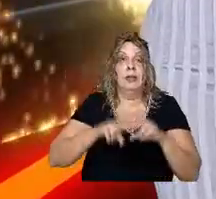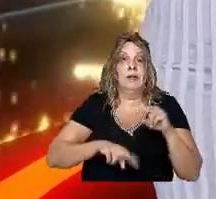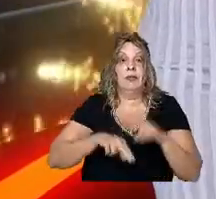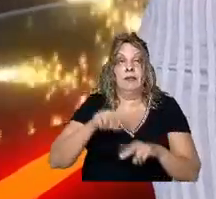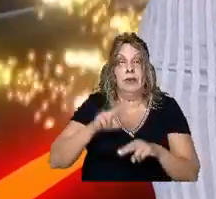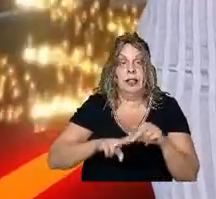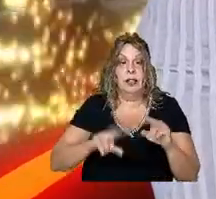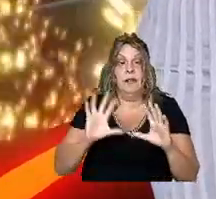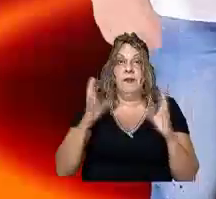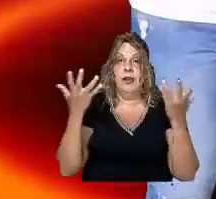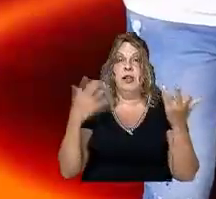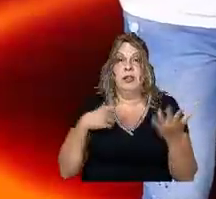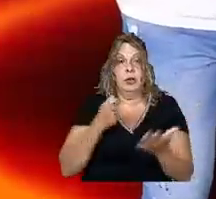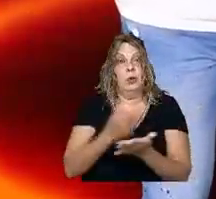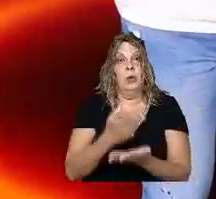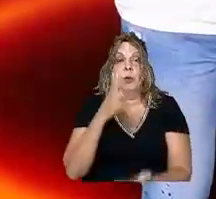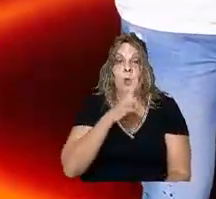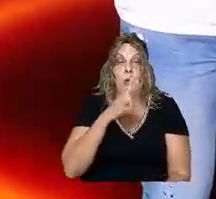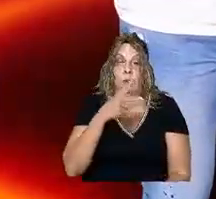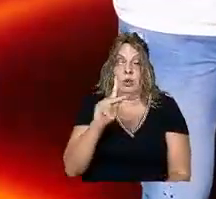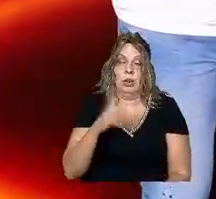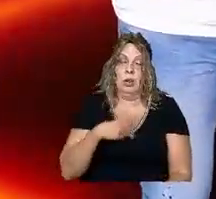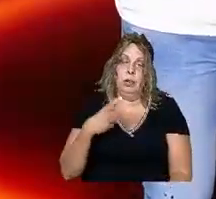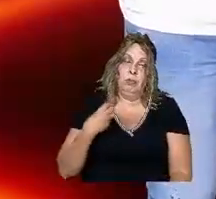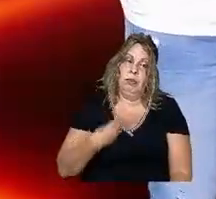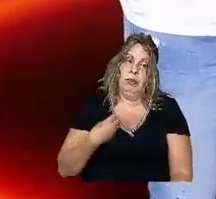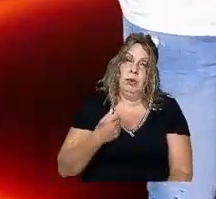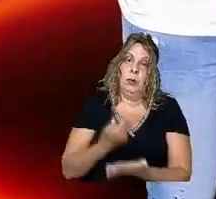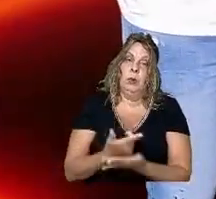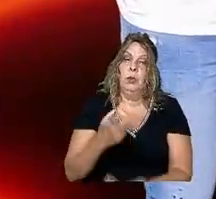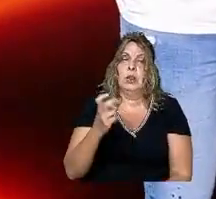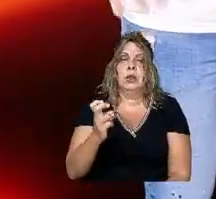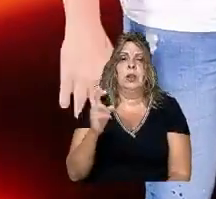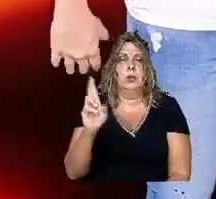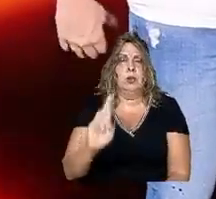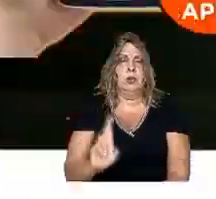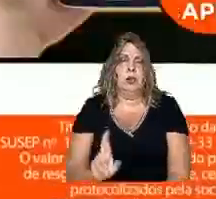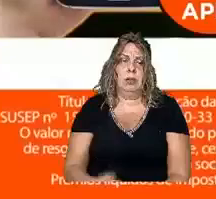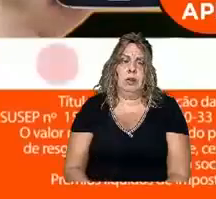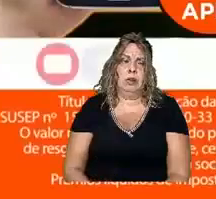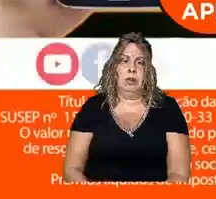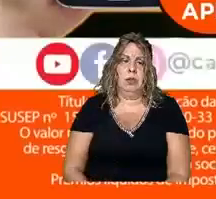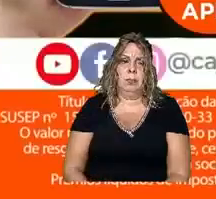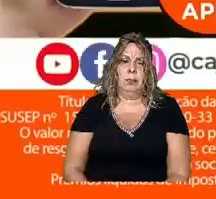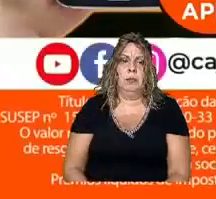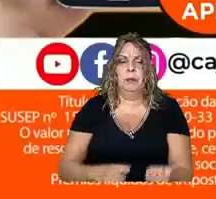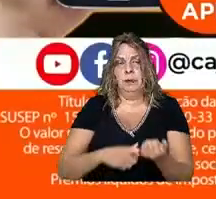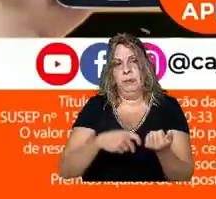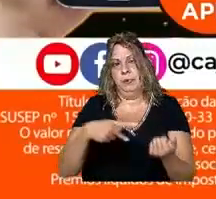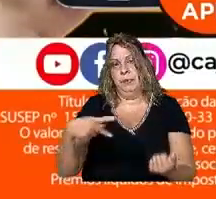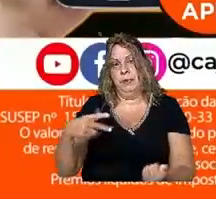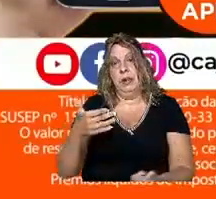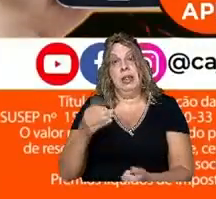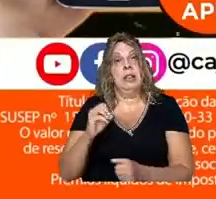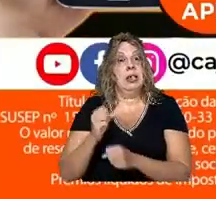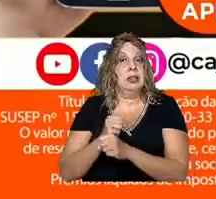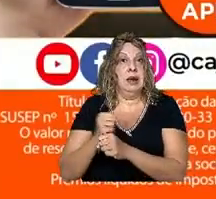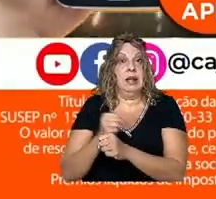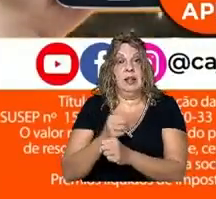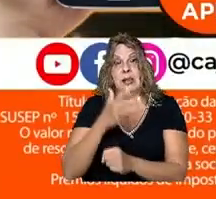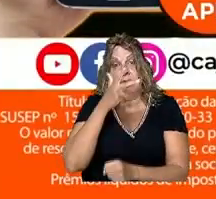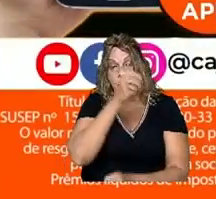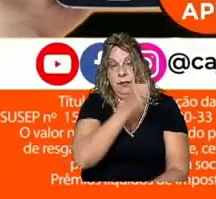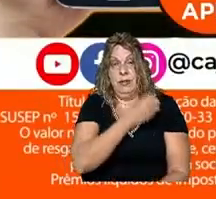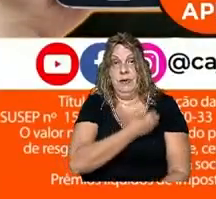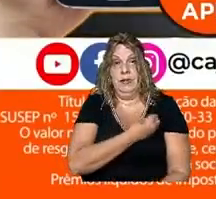Cap. Garanta logo o seu. Participe e ajude o GAC por apenas R$5. Caju Cap, há 10 anos salvando